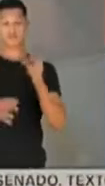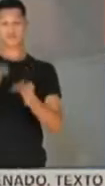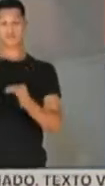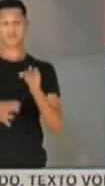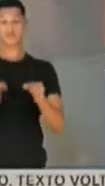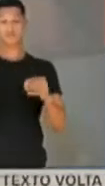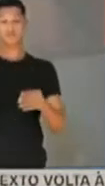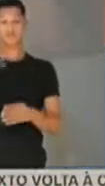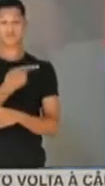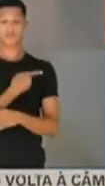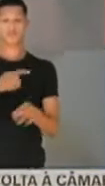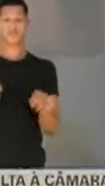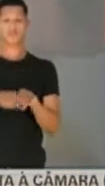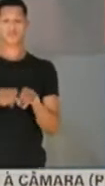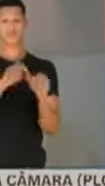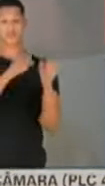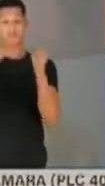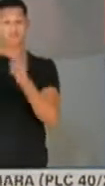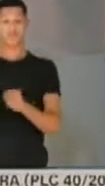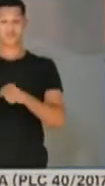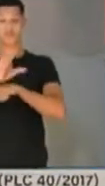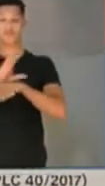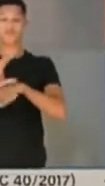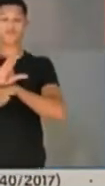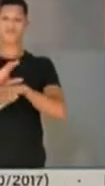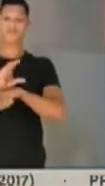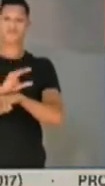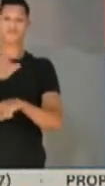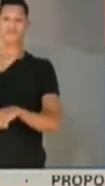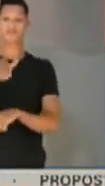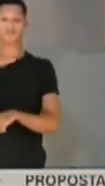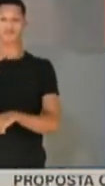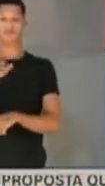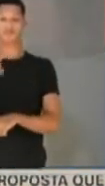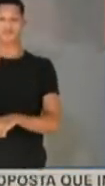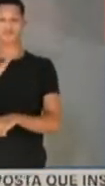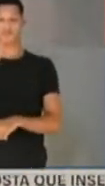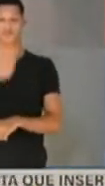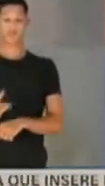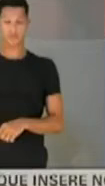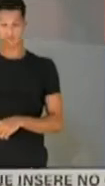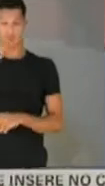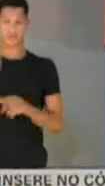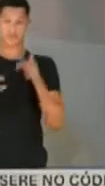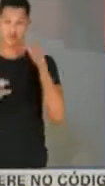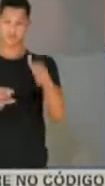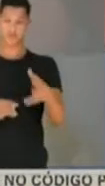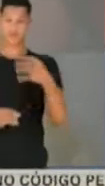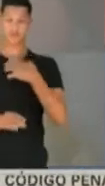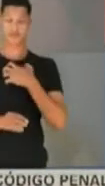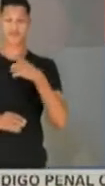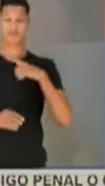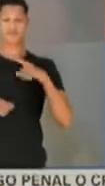Ministério Público e dos poderes constitucionais das unidades da Federação. Igualmente, nesse sentido, dispõe a